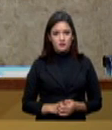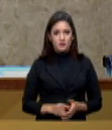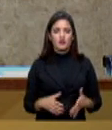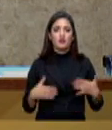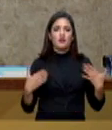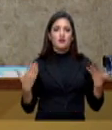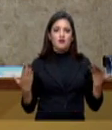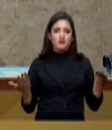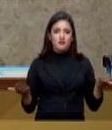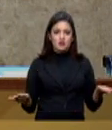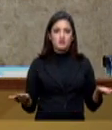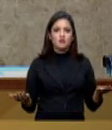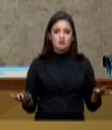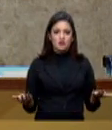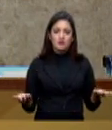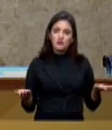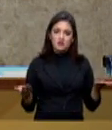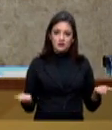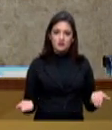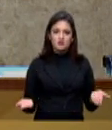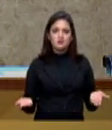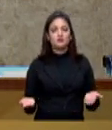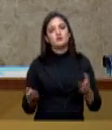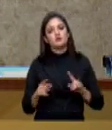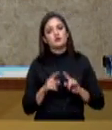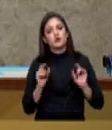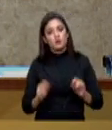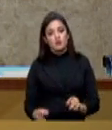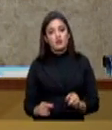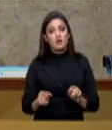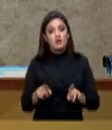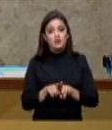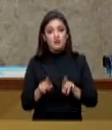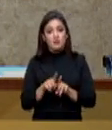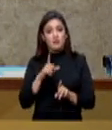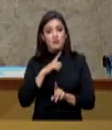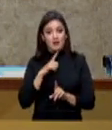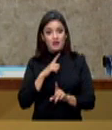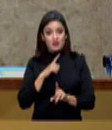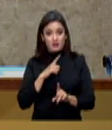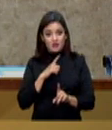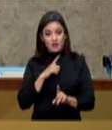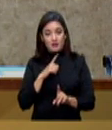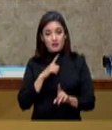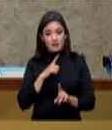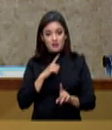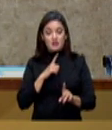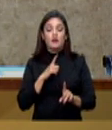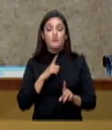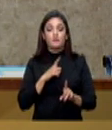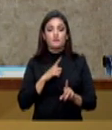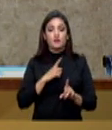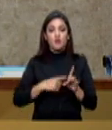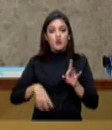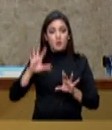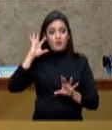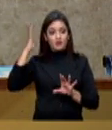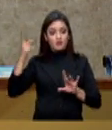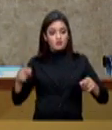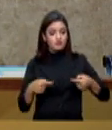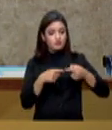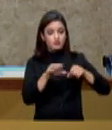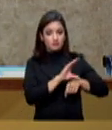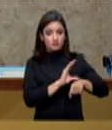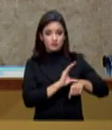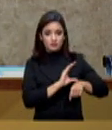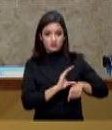esse não mente de emergência para firmar interpretação conforme o Instituto da subdelegação afastando-se